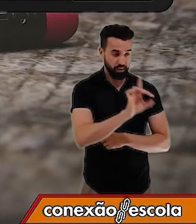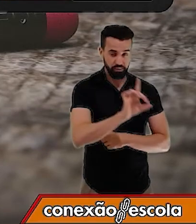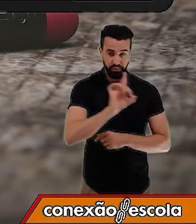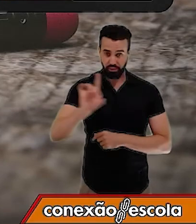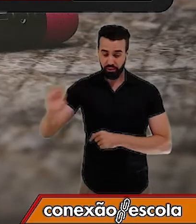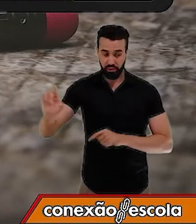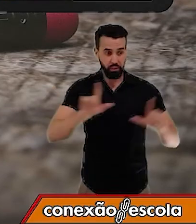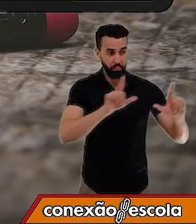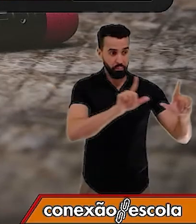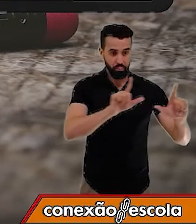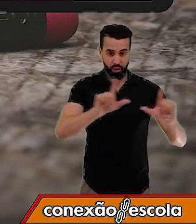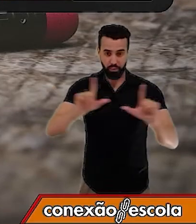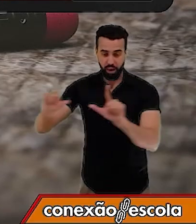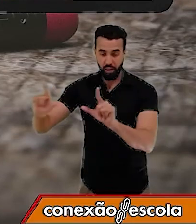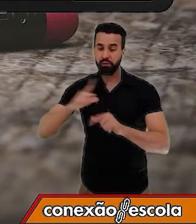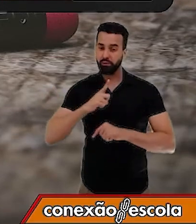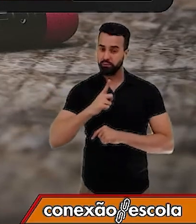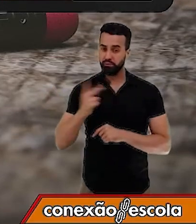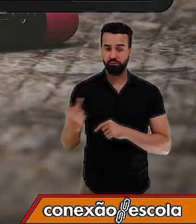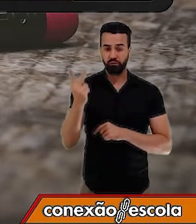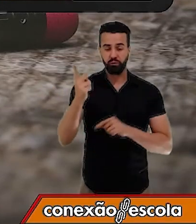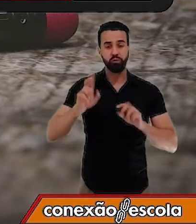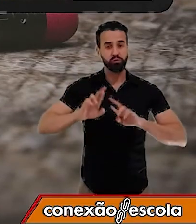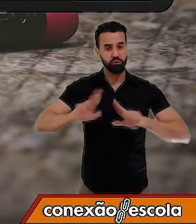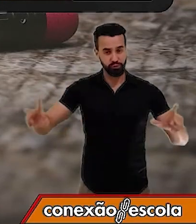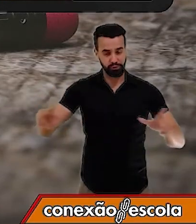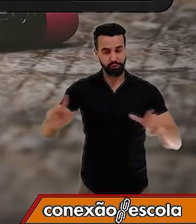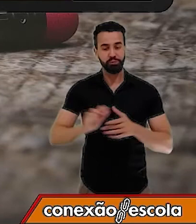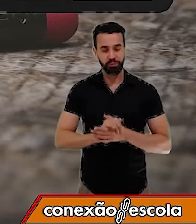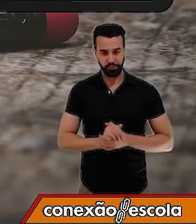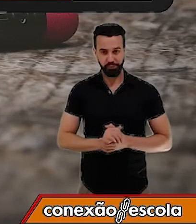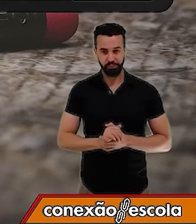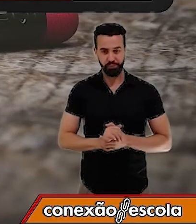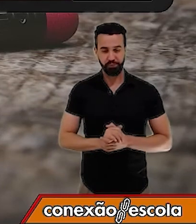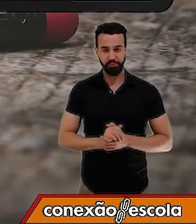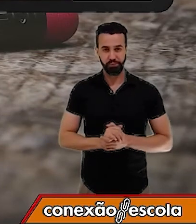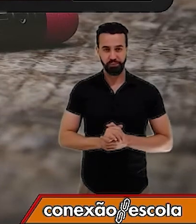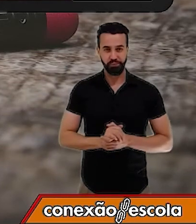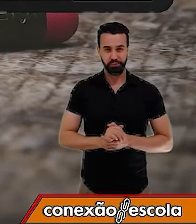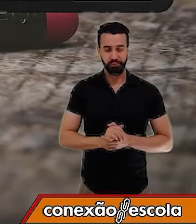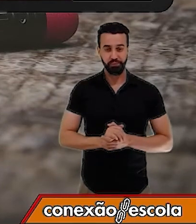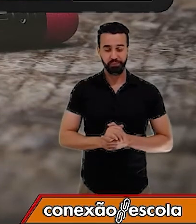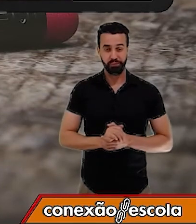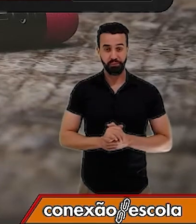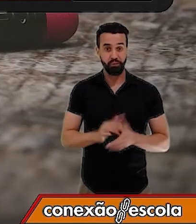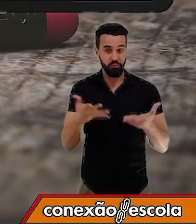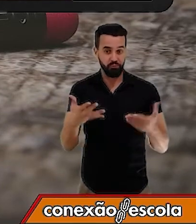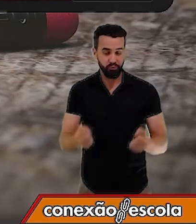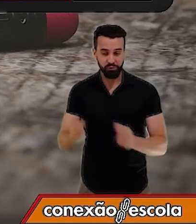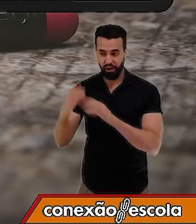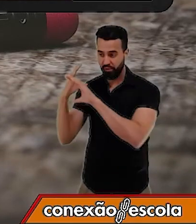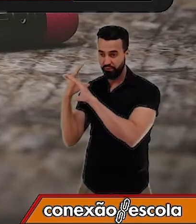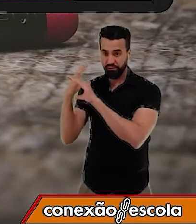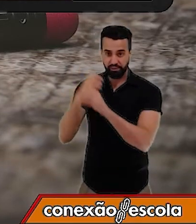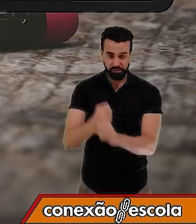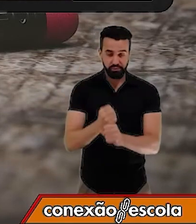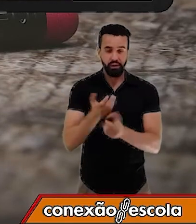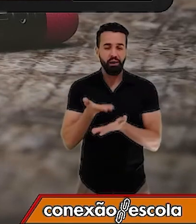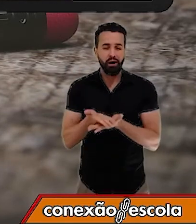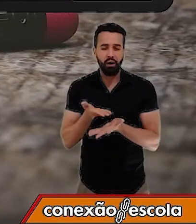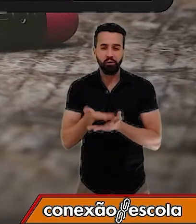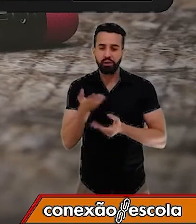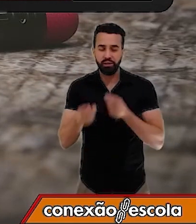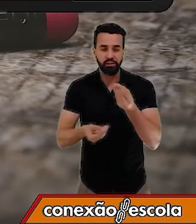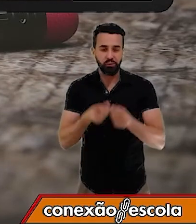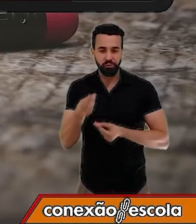lugares, ele terá um valor diferente. Tá bom? Vamos lá para a revisão da nossa aula, um pouquinho do que a gente